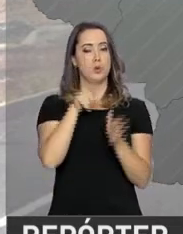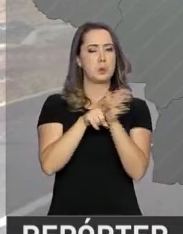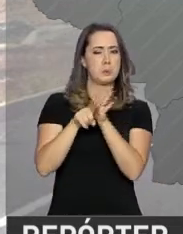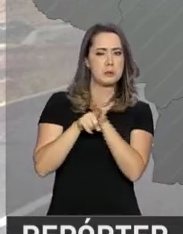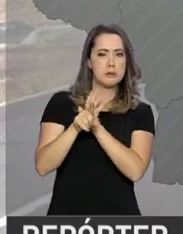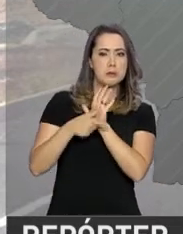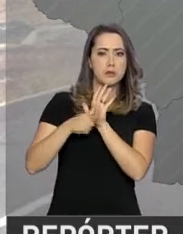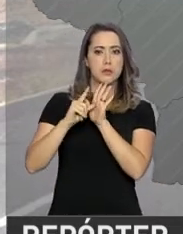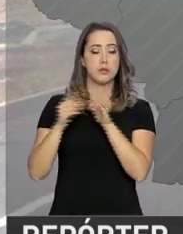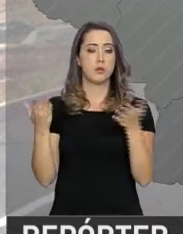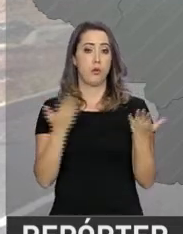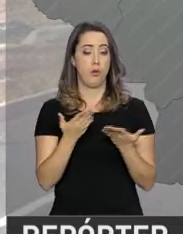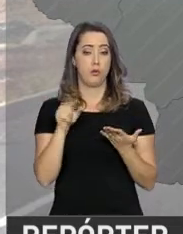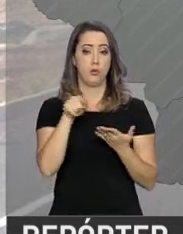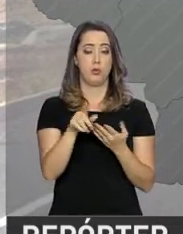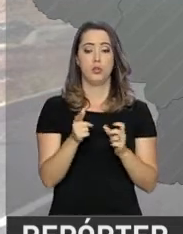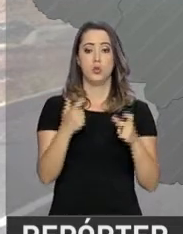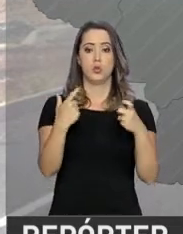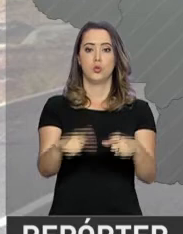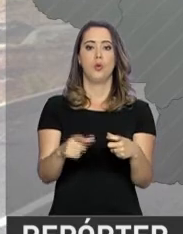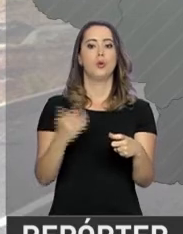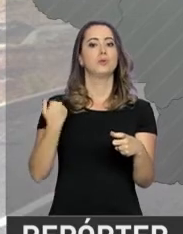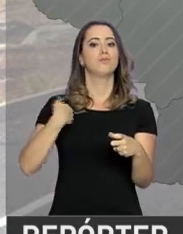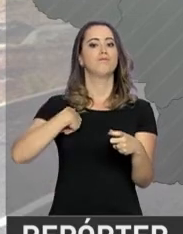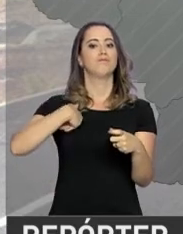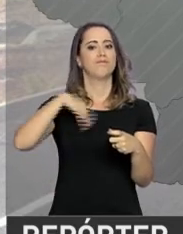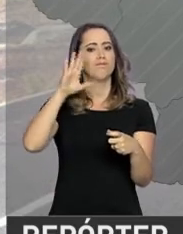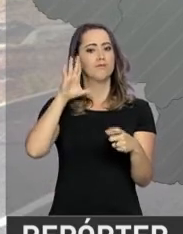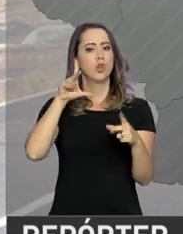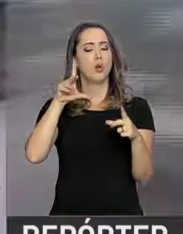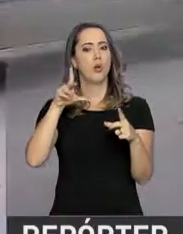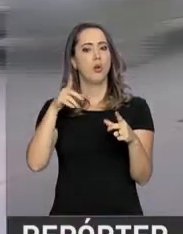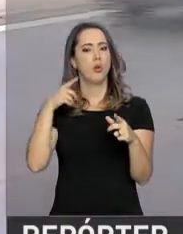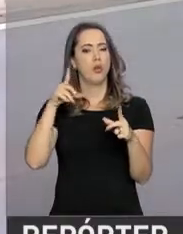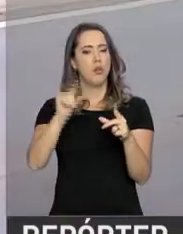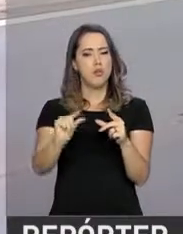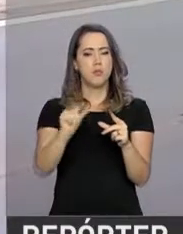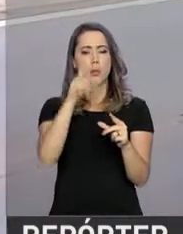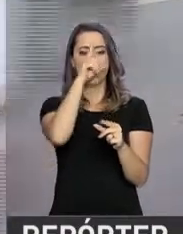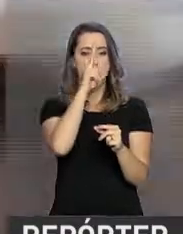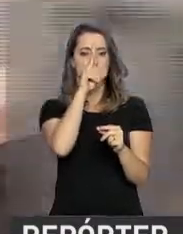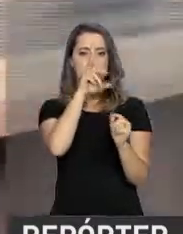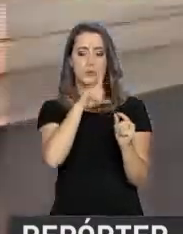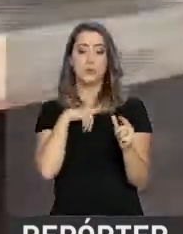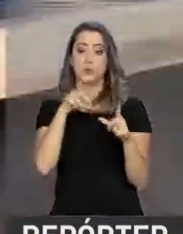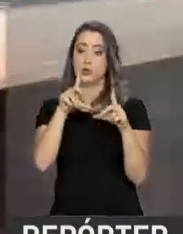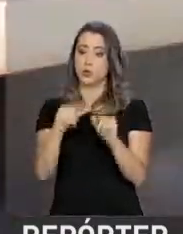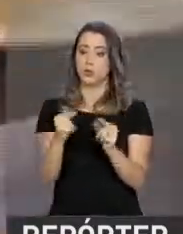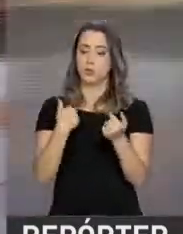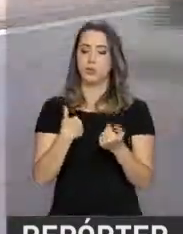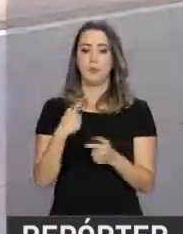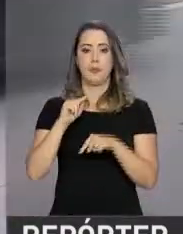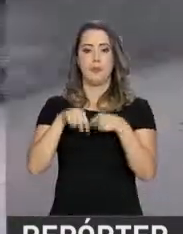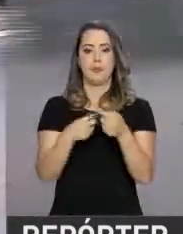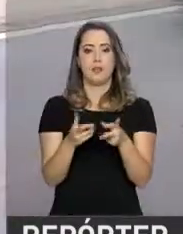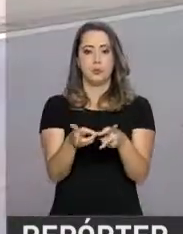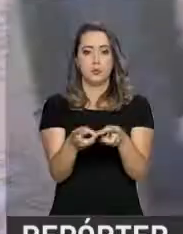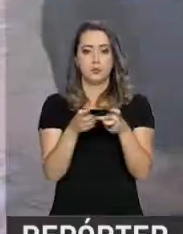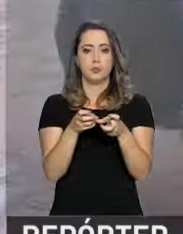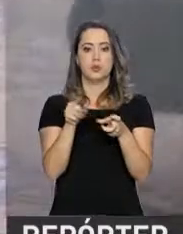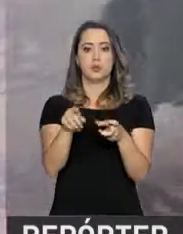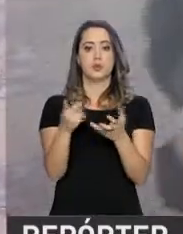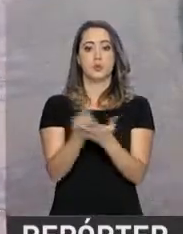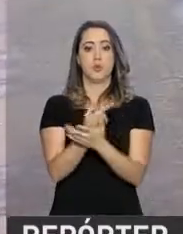levantamento anterior, mas as áreas consideradas críticas tiveram redução. Depois de identificar a região onde ocorre ou